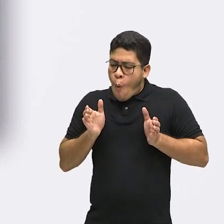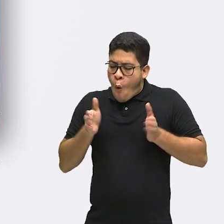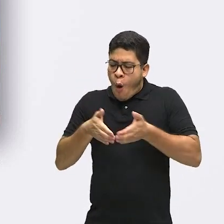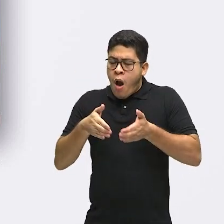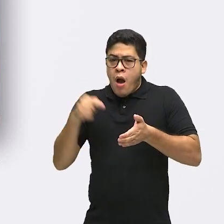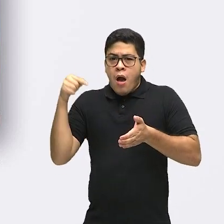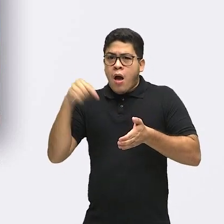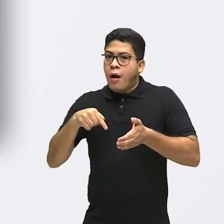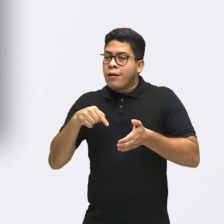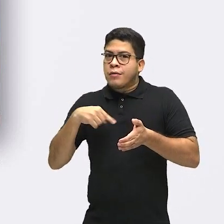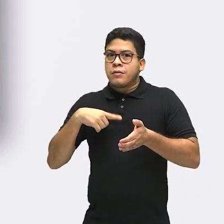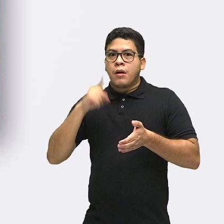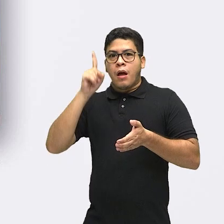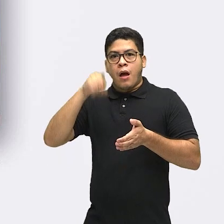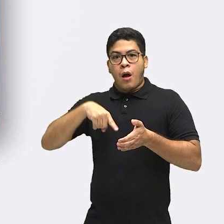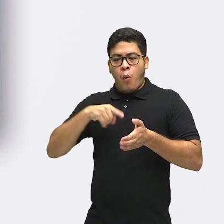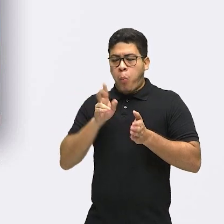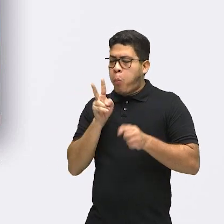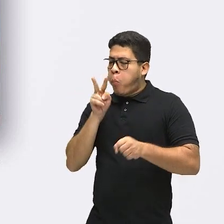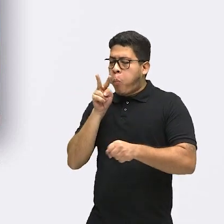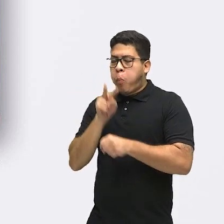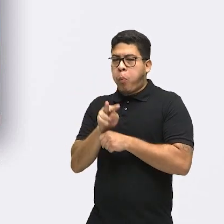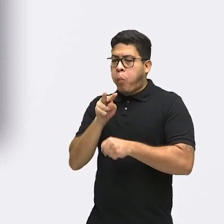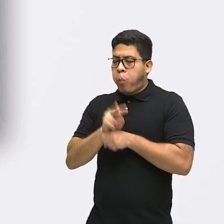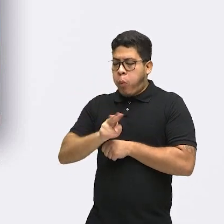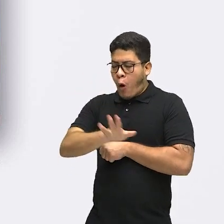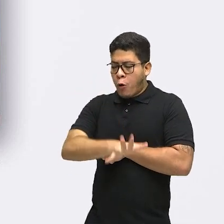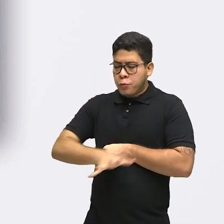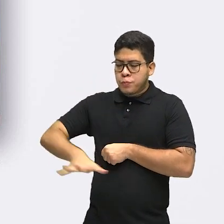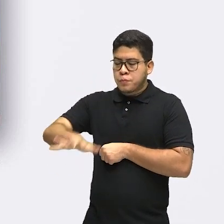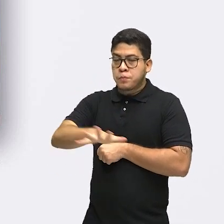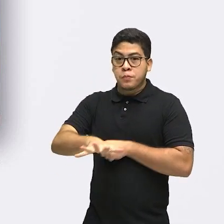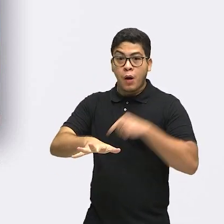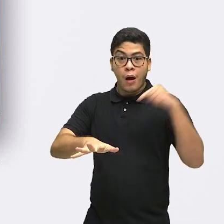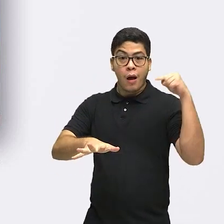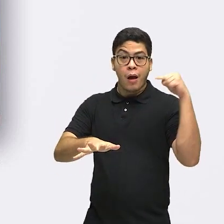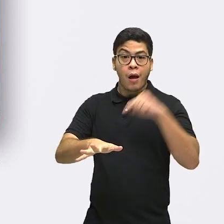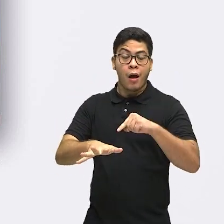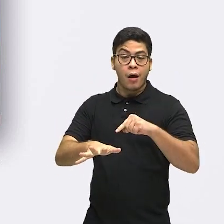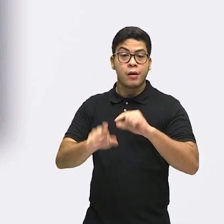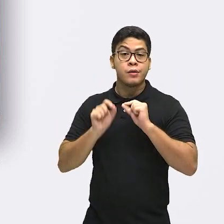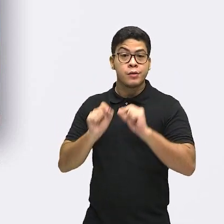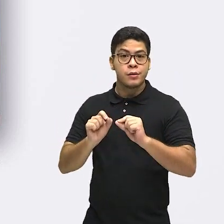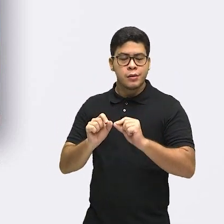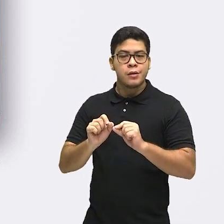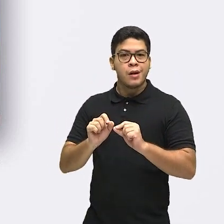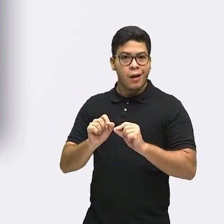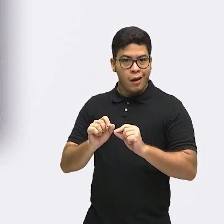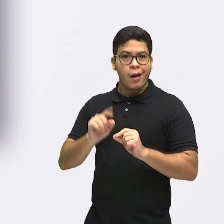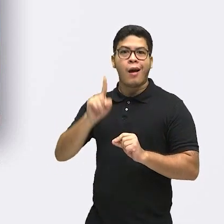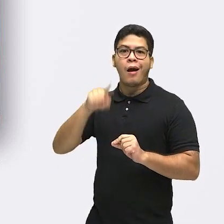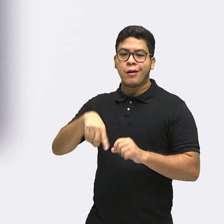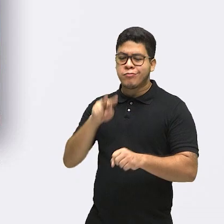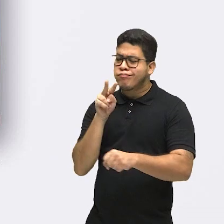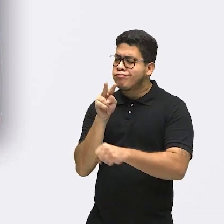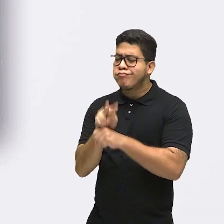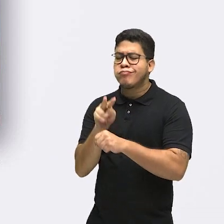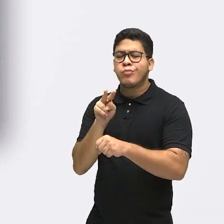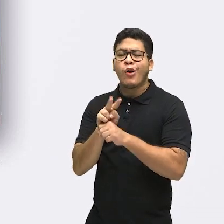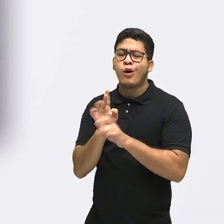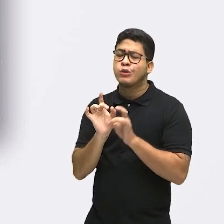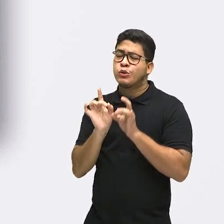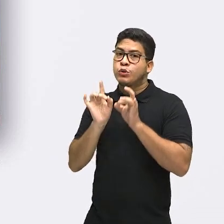a ação de apenas proteger um ecossistema ou recurso natural de dano ou degradação,